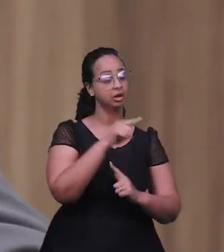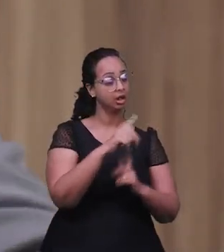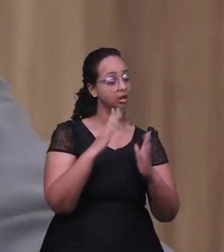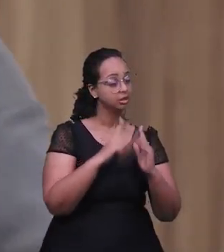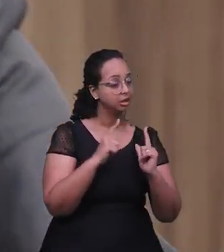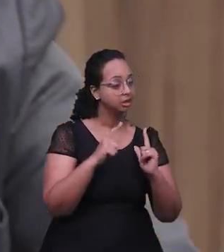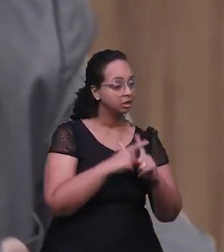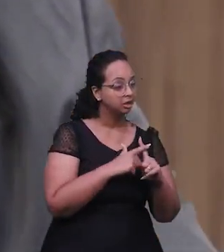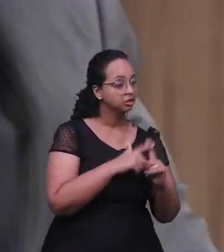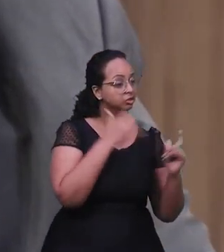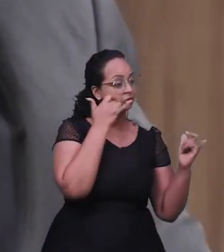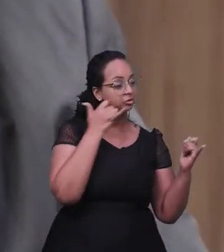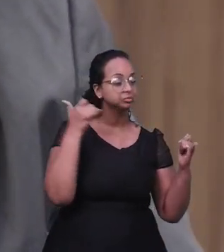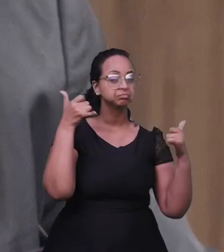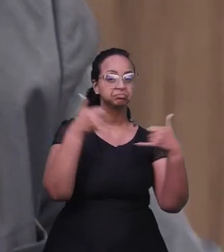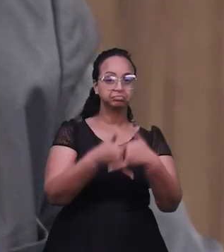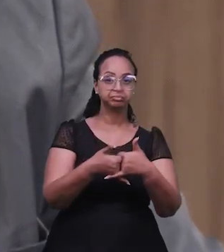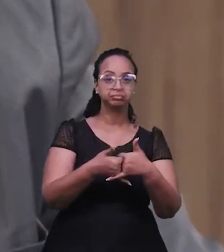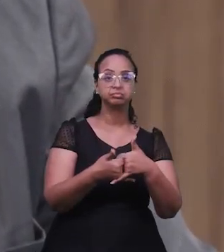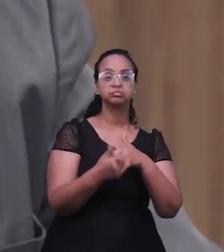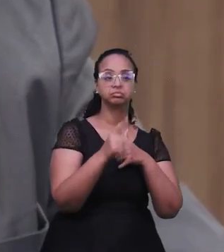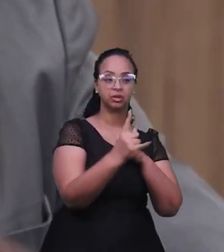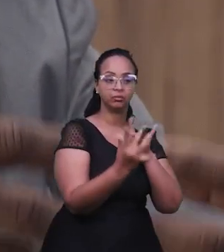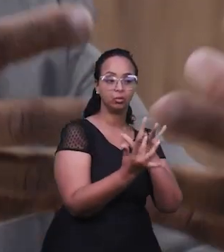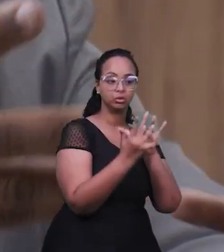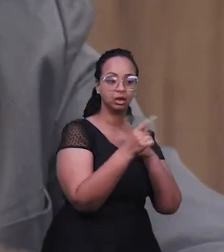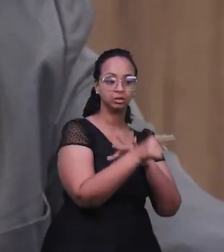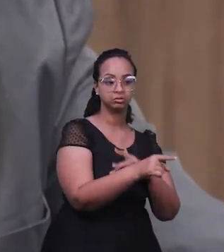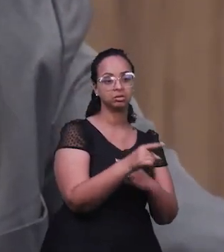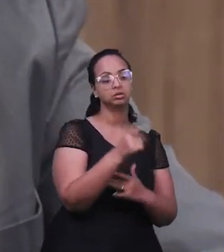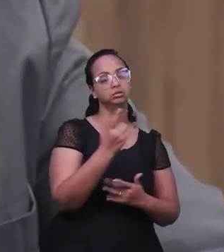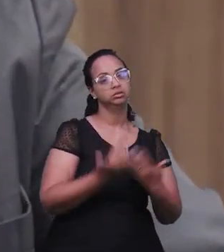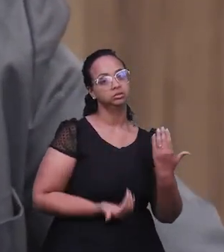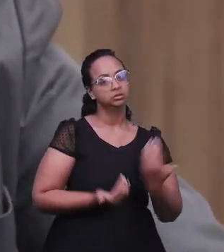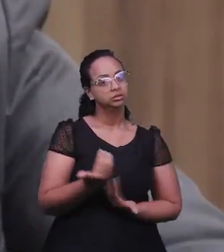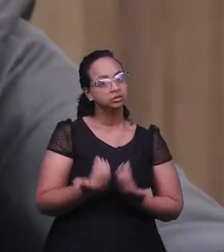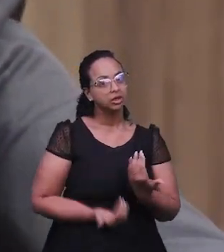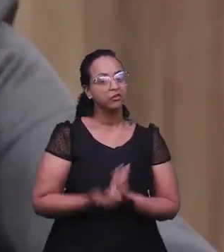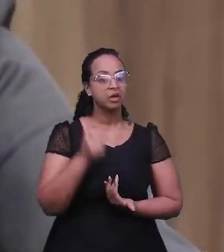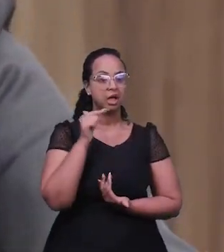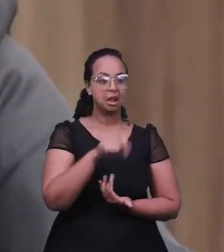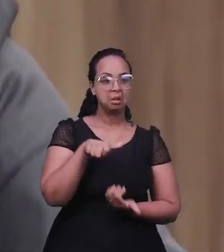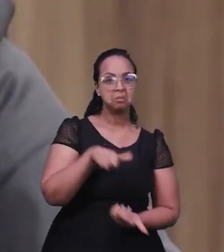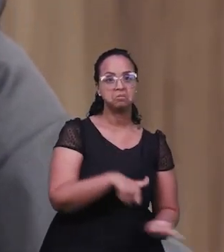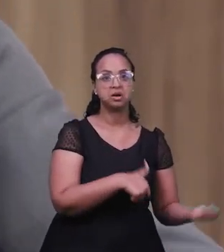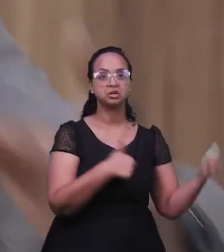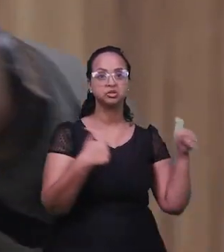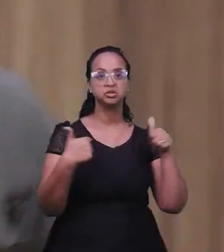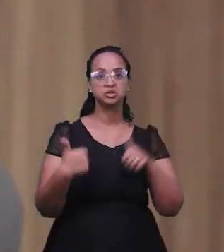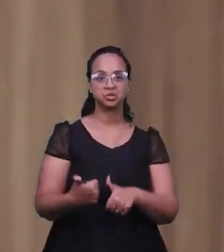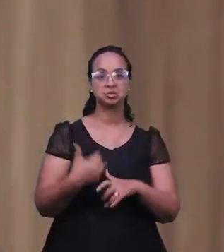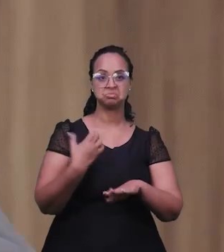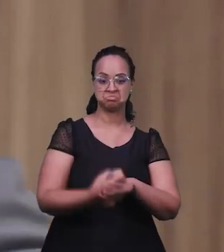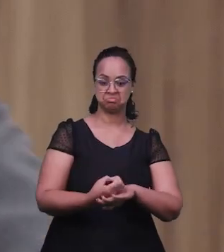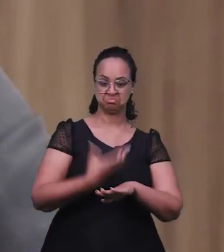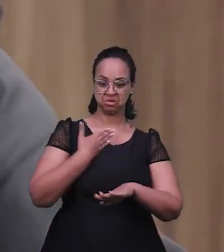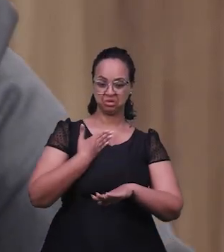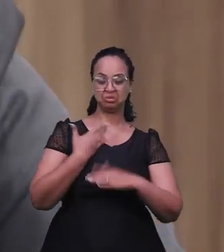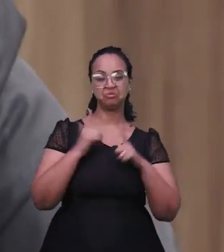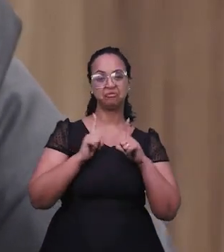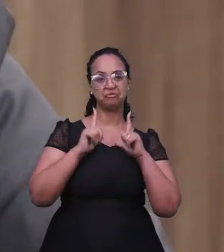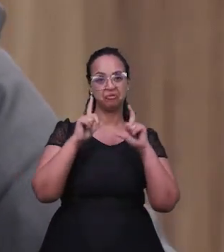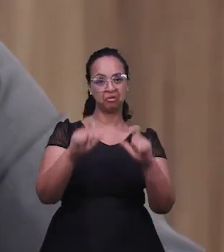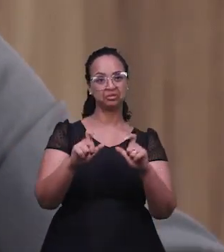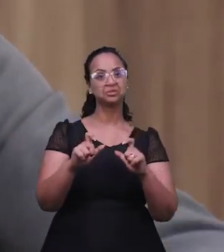igreja ela entrou em contato com os irmãos, e ali ela desceu as águas, mandou a foto